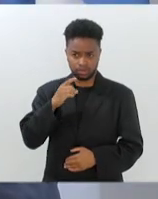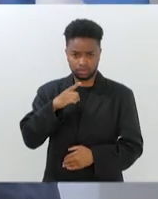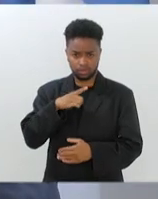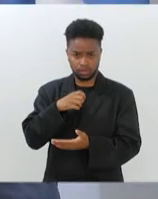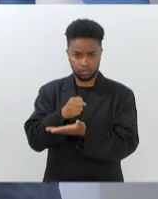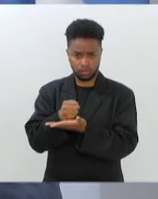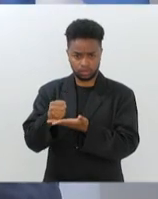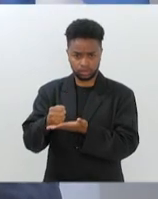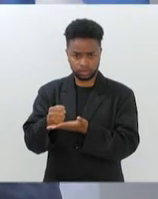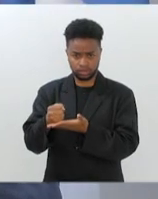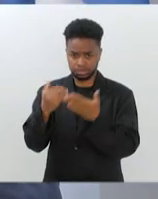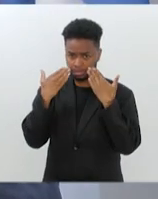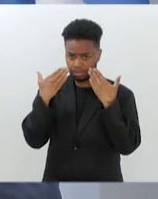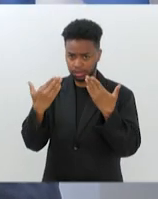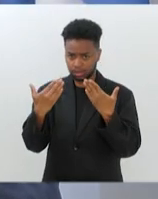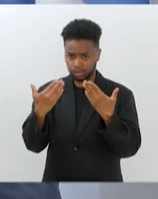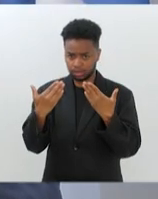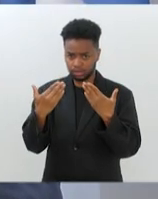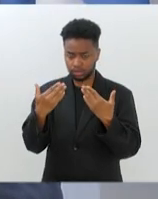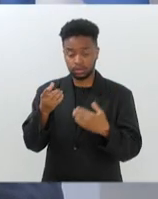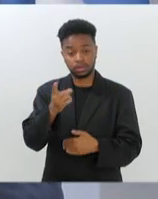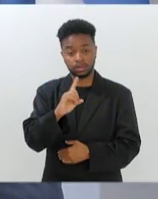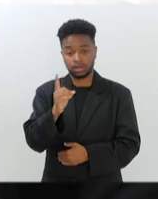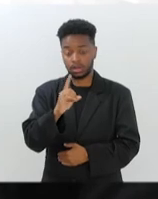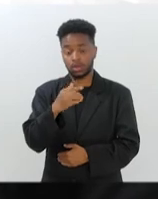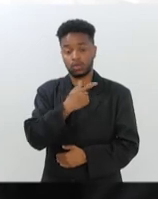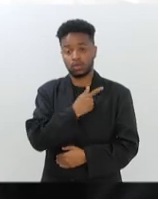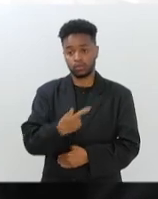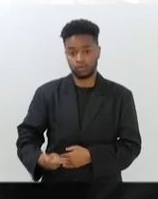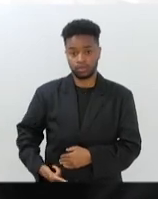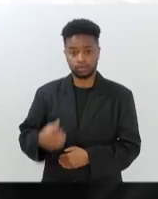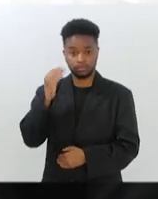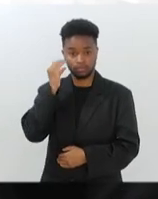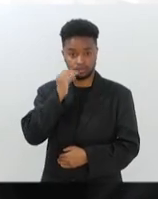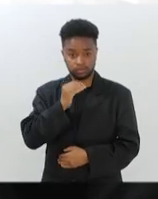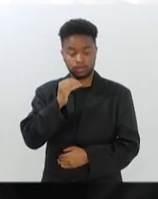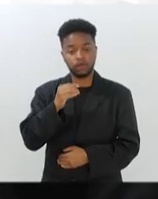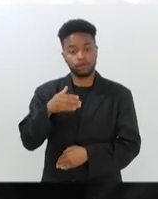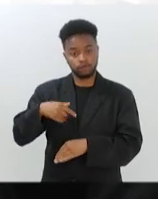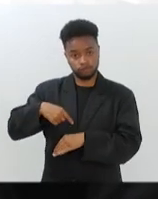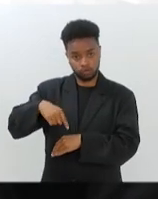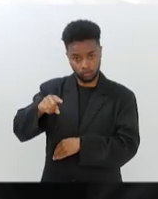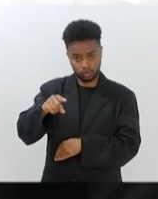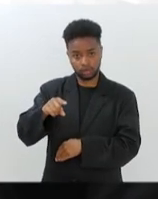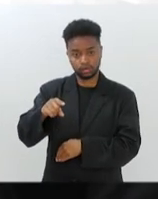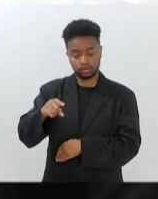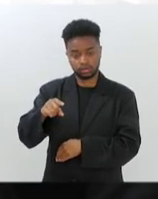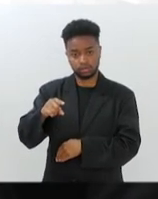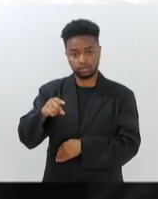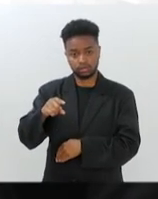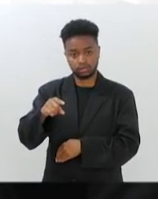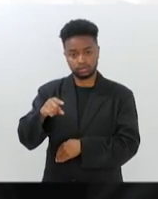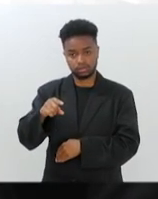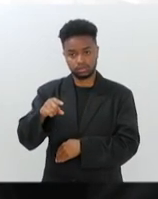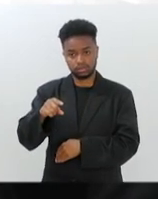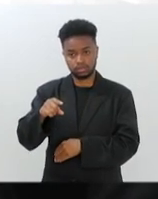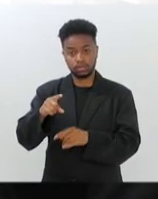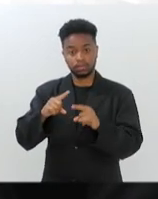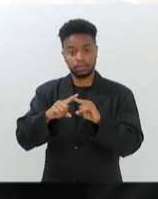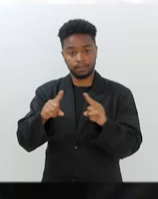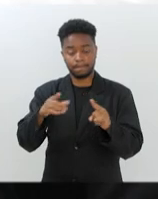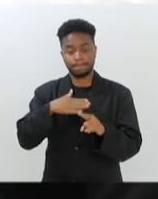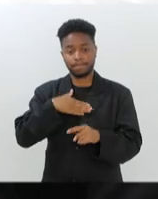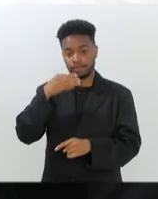dar se apresentar cludio Castro estava no camarote foi até o camarote e a minha